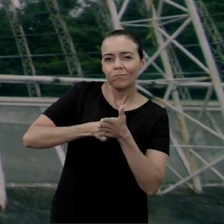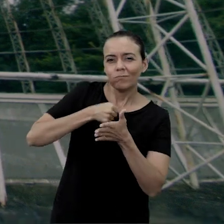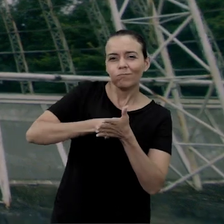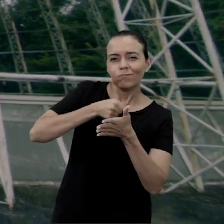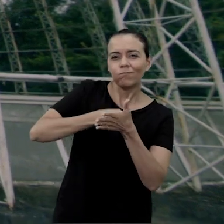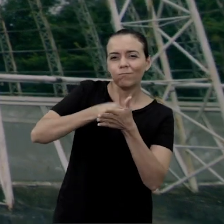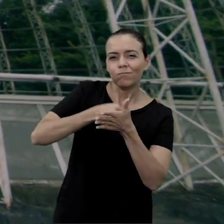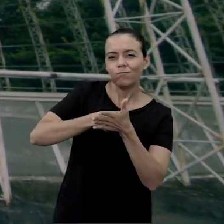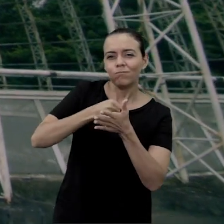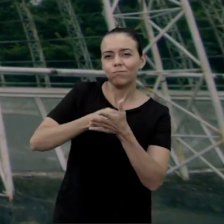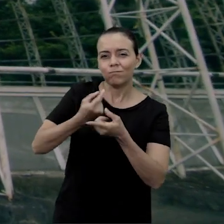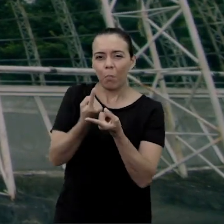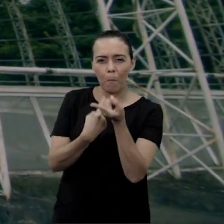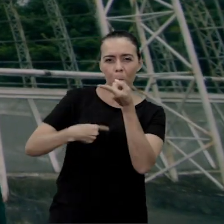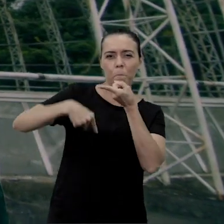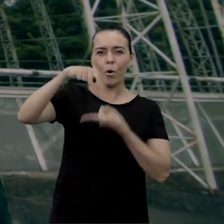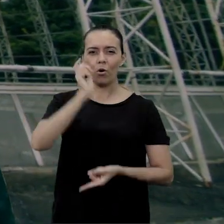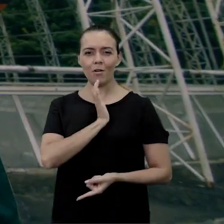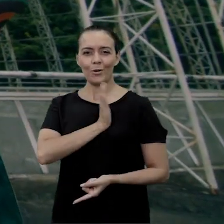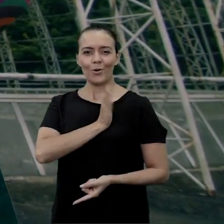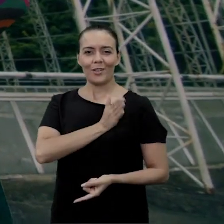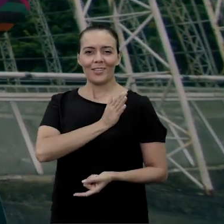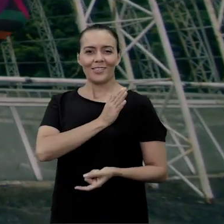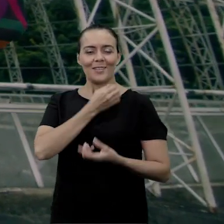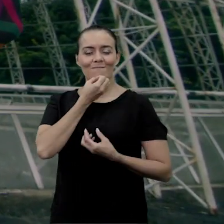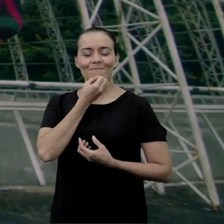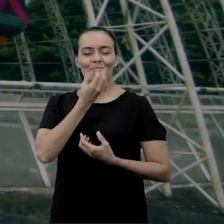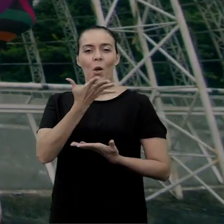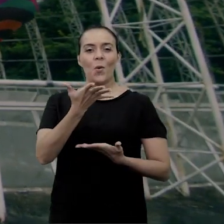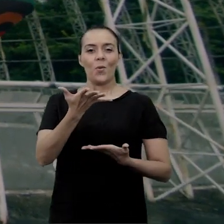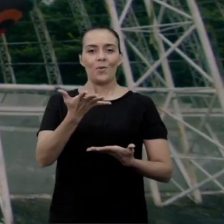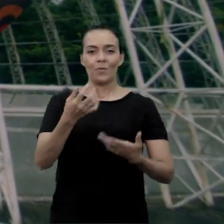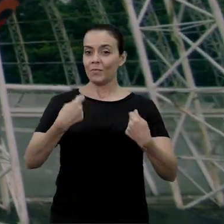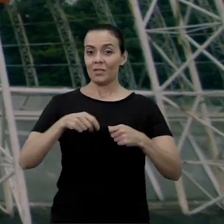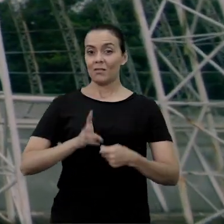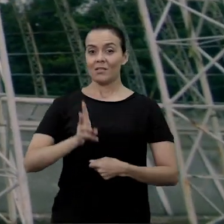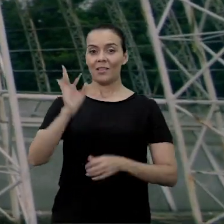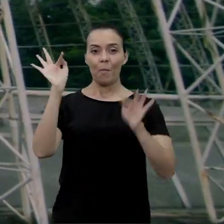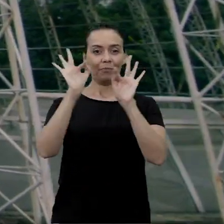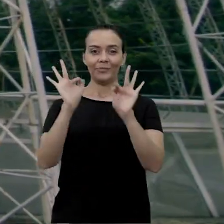um homem. É preciso imaginar Sísifo feliz.